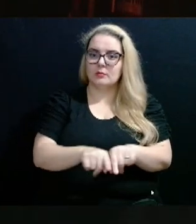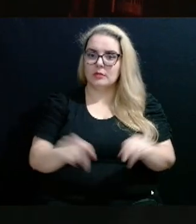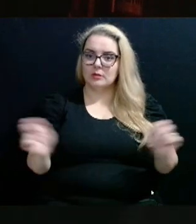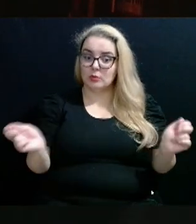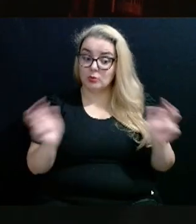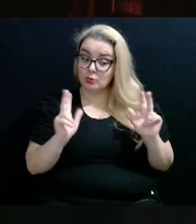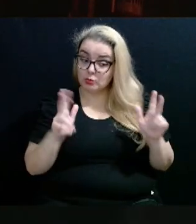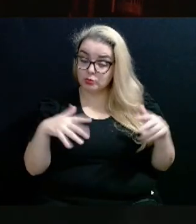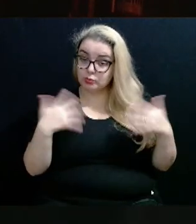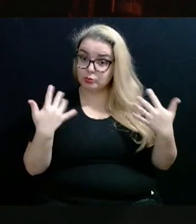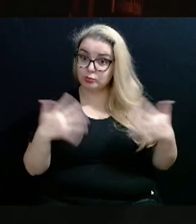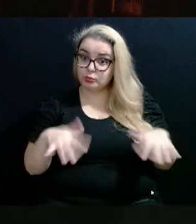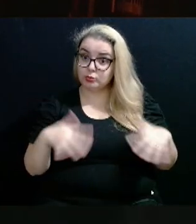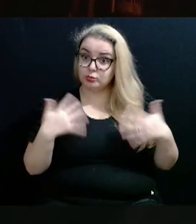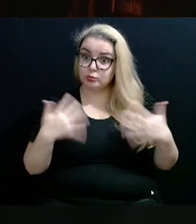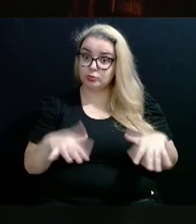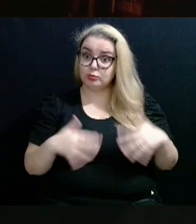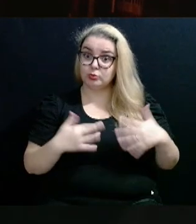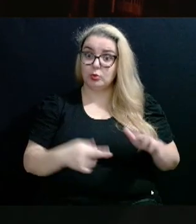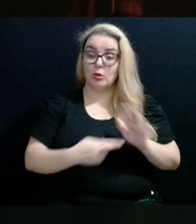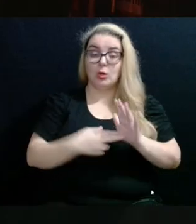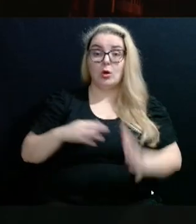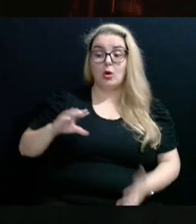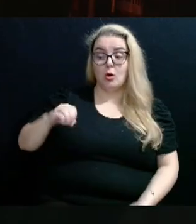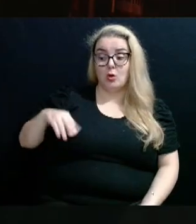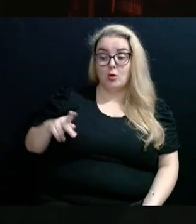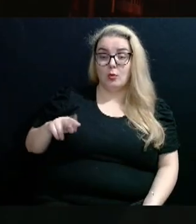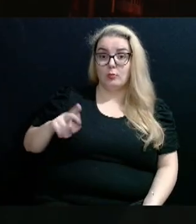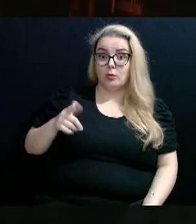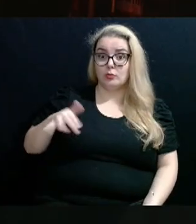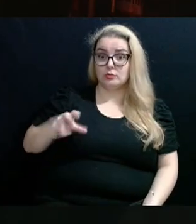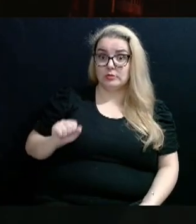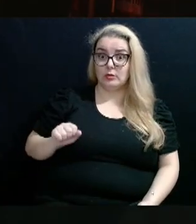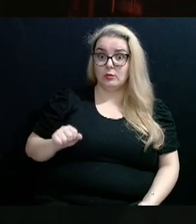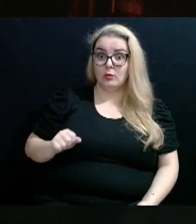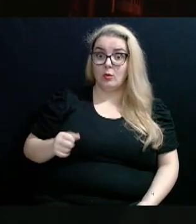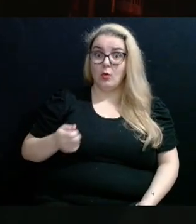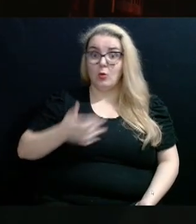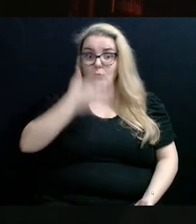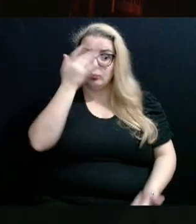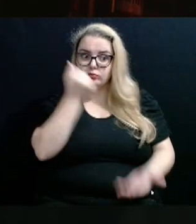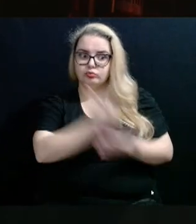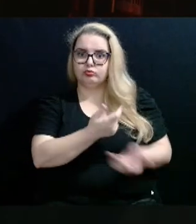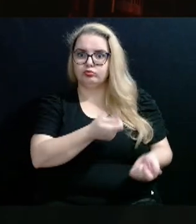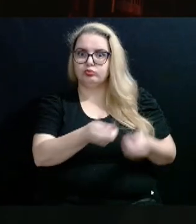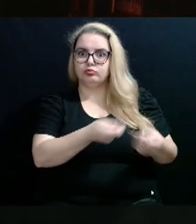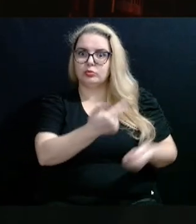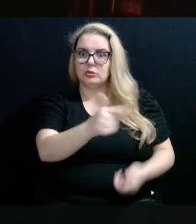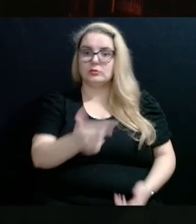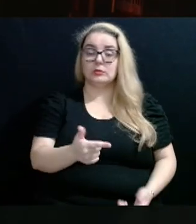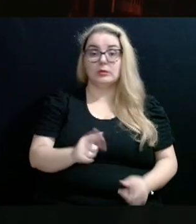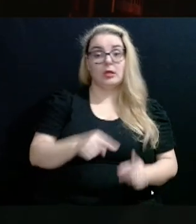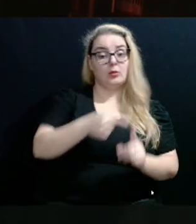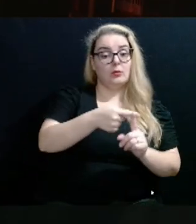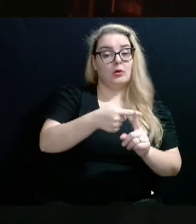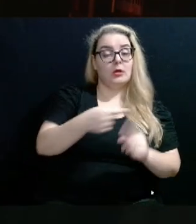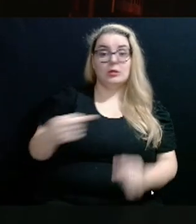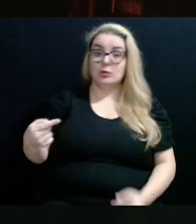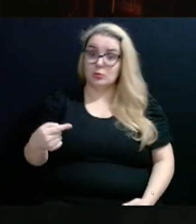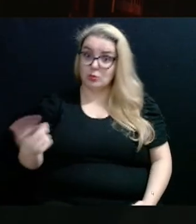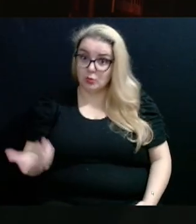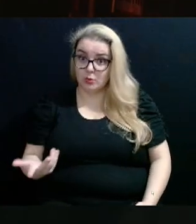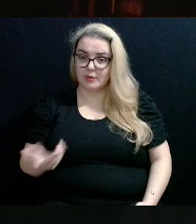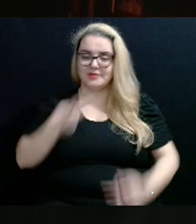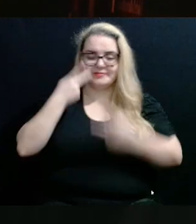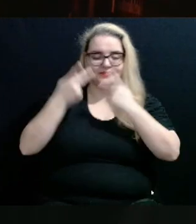compulsão ou um consumo descontrolado. Então, você viu, tem os prós, os contras. Hoje nós vamos falar sobre o colecionismo, vamos falar sobre